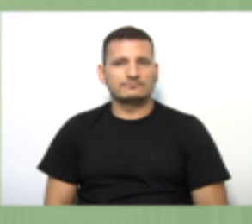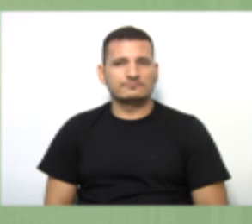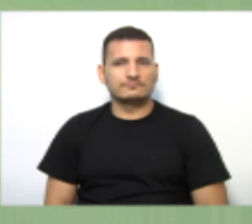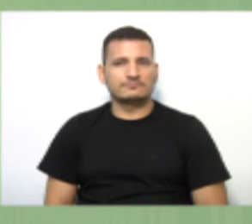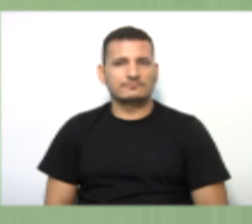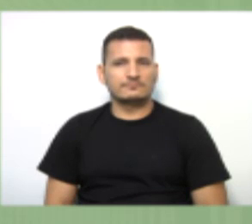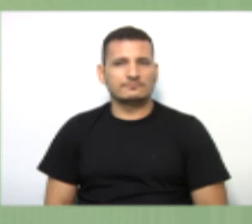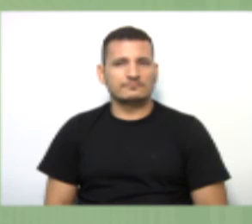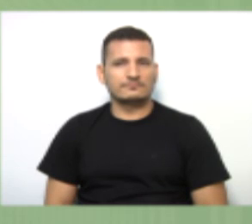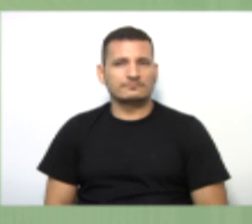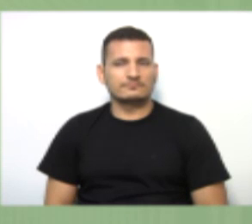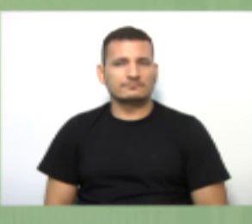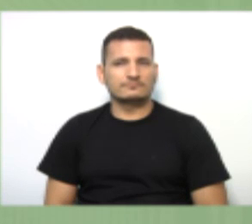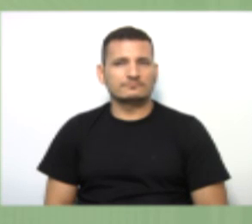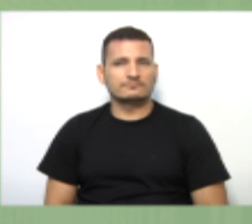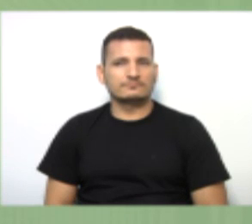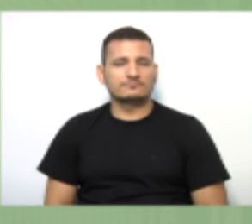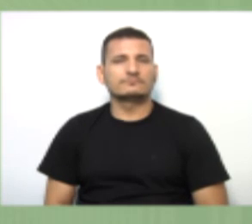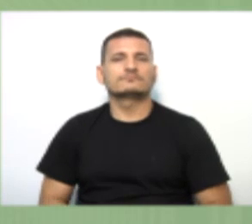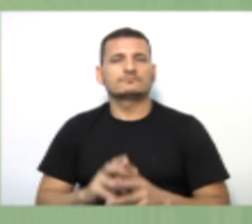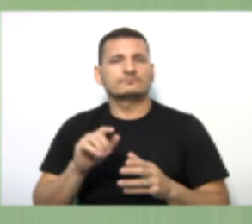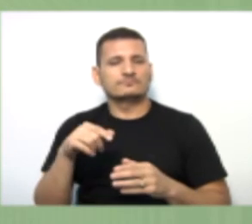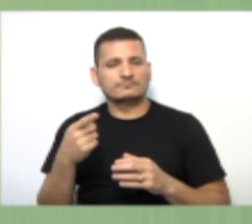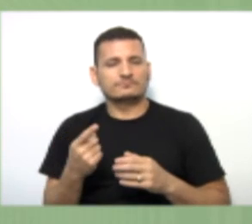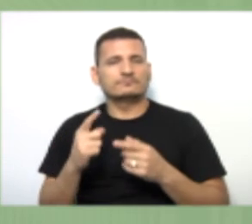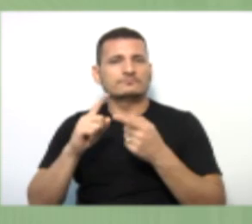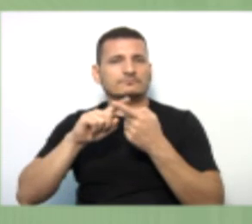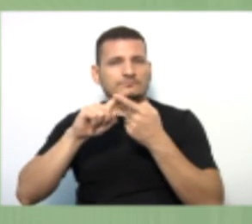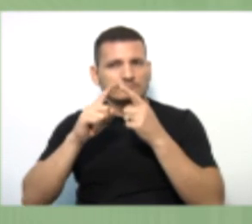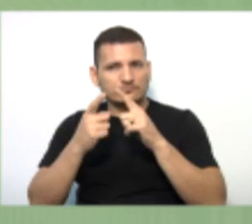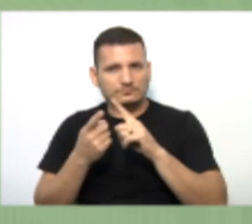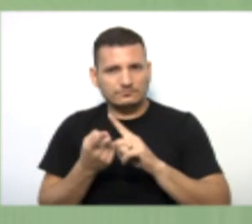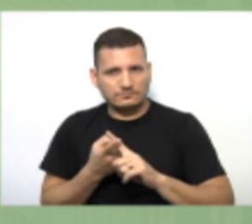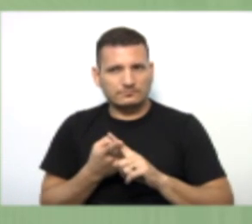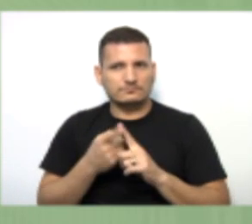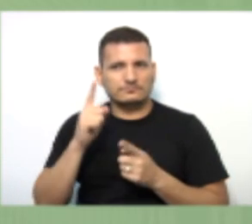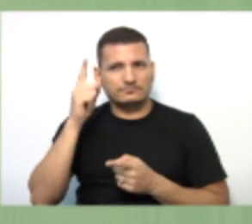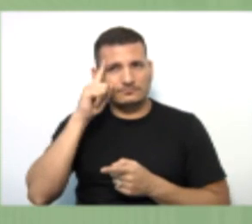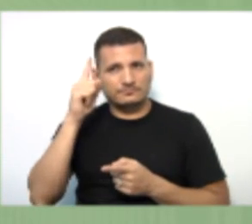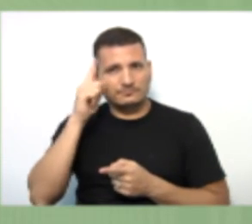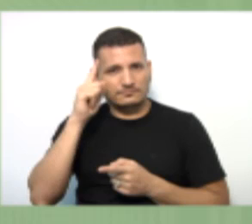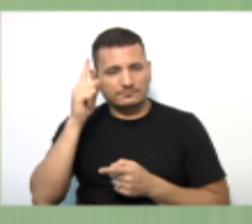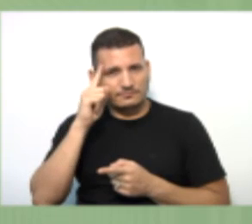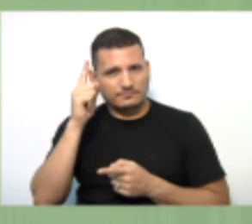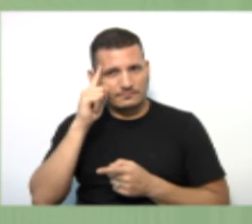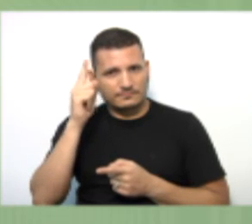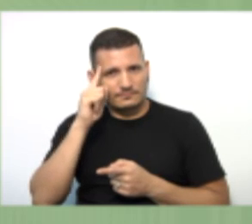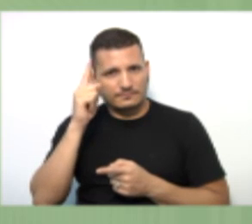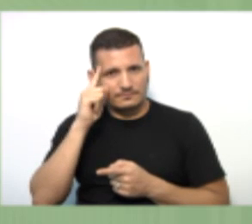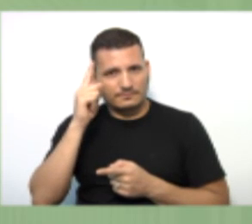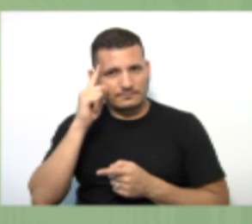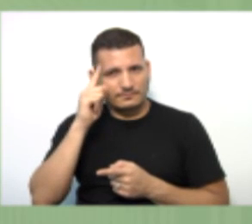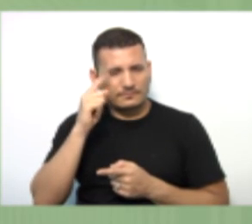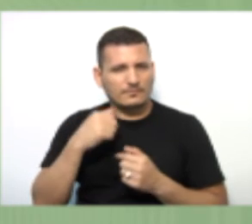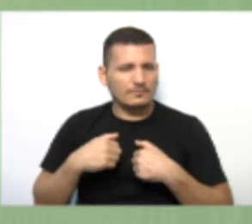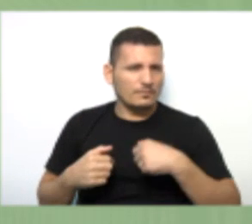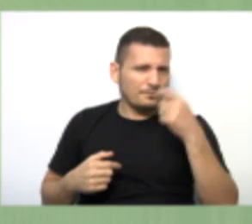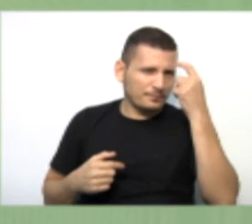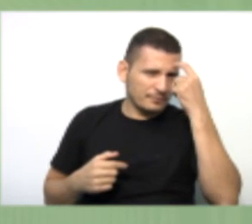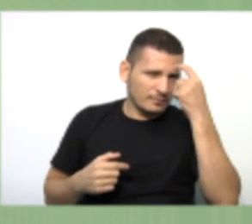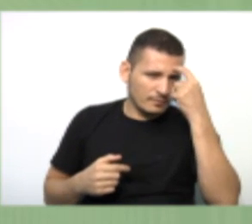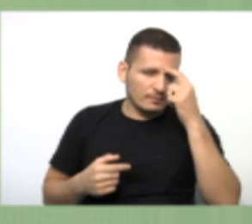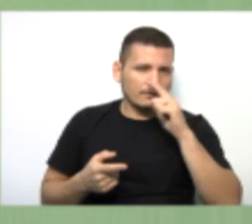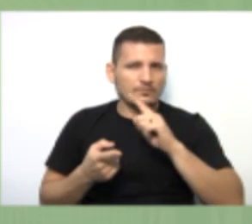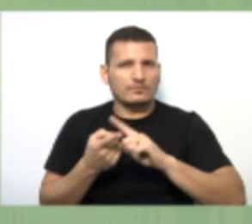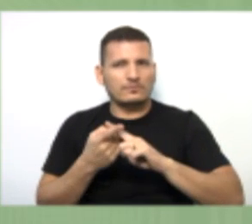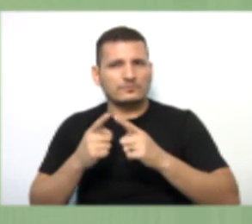E é aí que a gente entra na lógica no dia a dia. Poxa, professor, caramba, eu achei que a lógica era somente para usar com